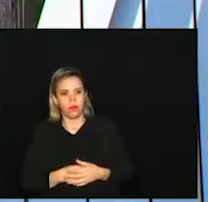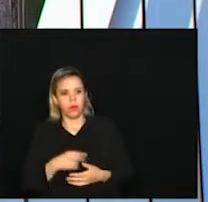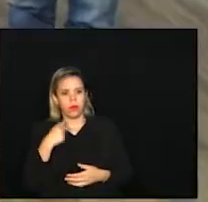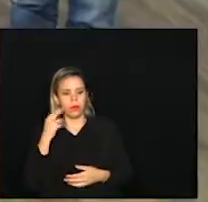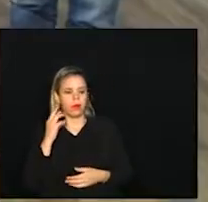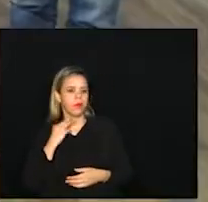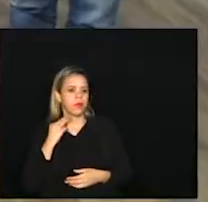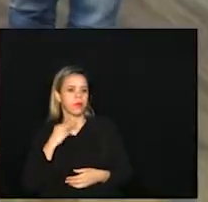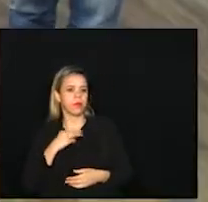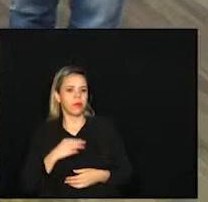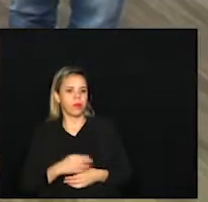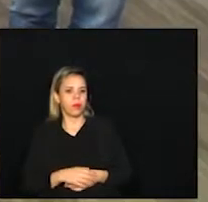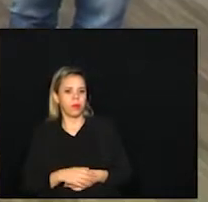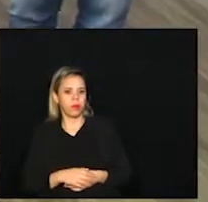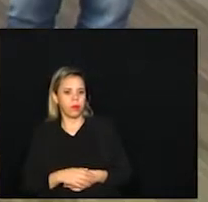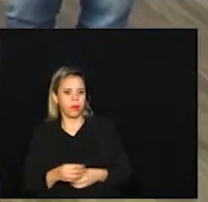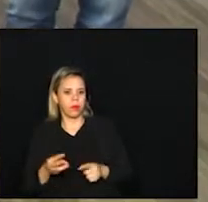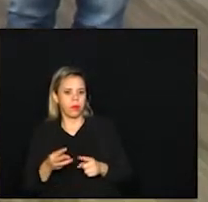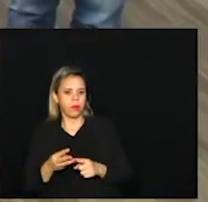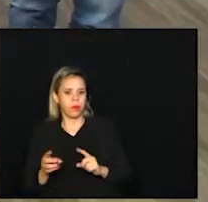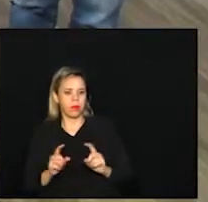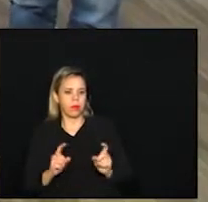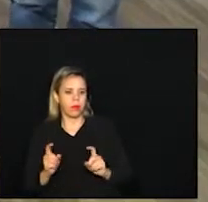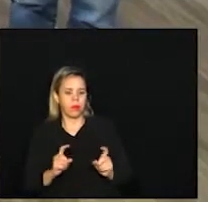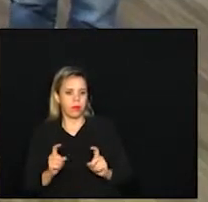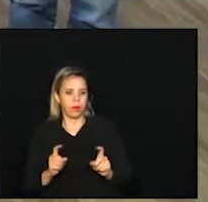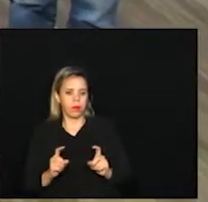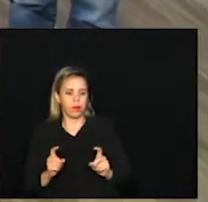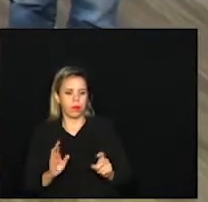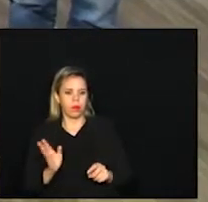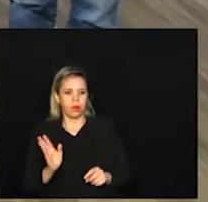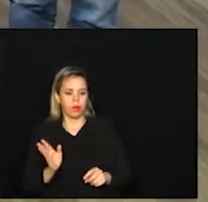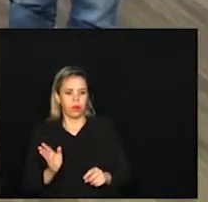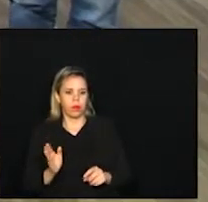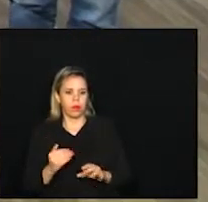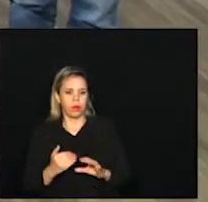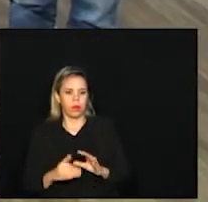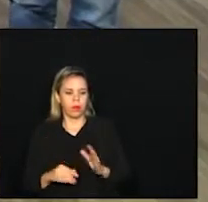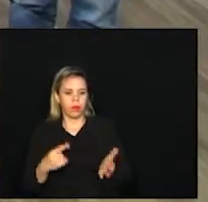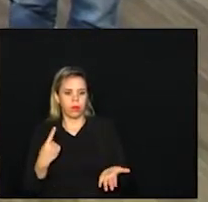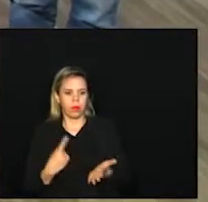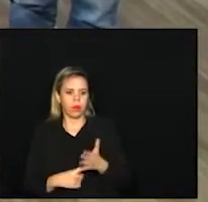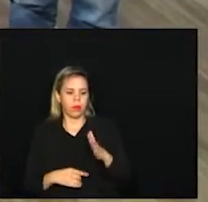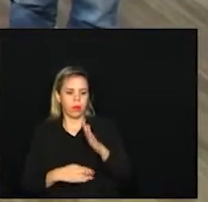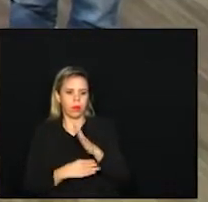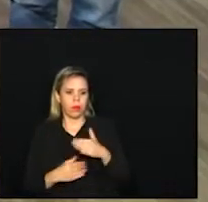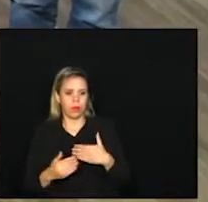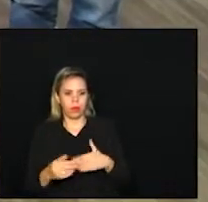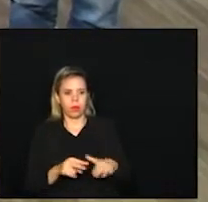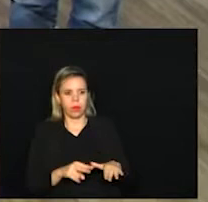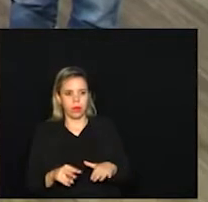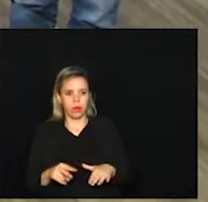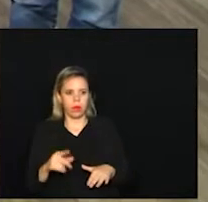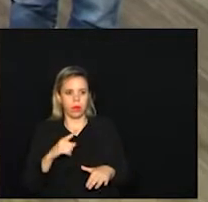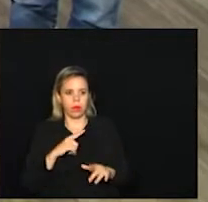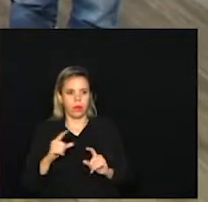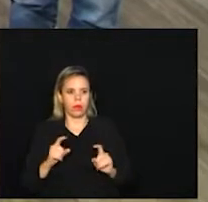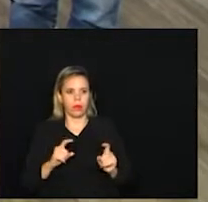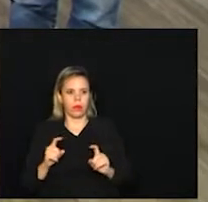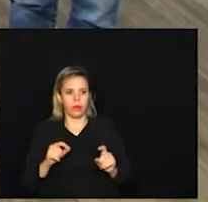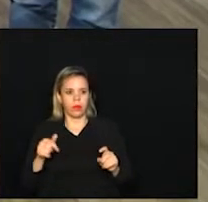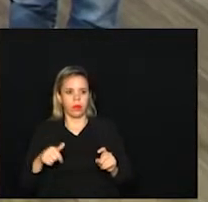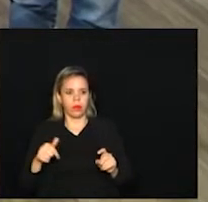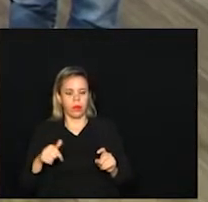Vereador Cecílio esta que é a terceira reunião inclusive nós já recebemos agenda da câmara que na semana que vem temos